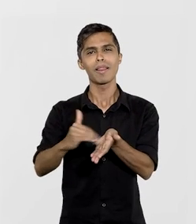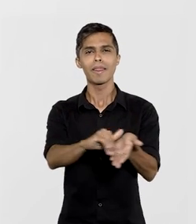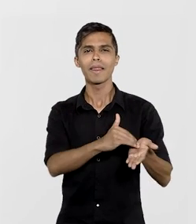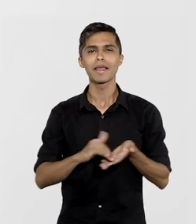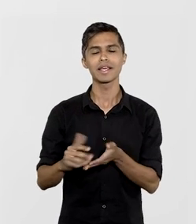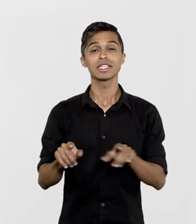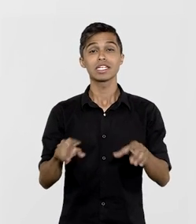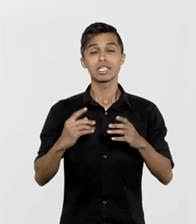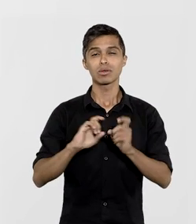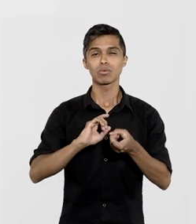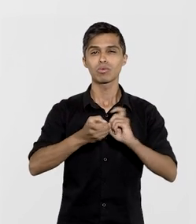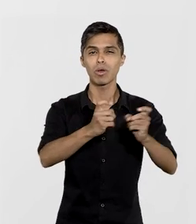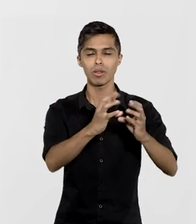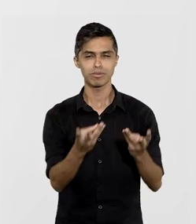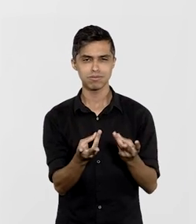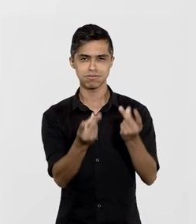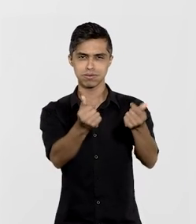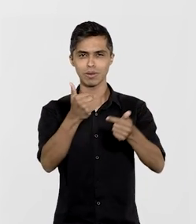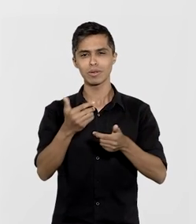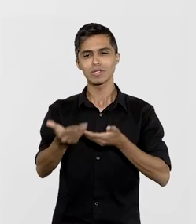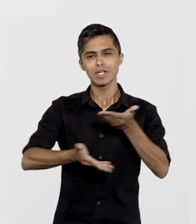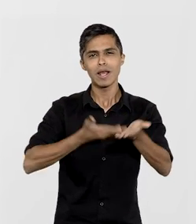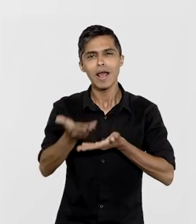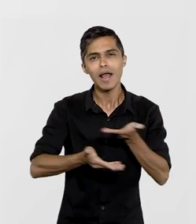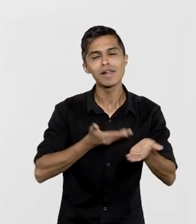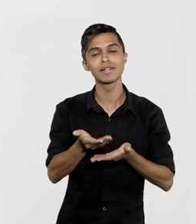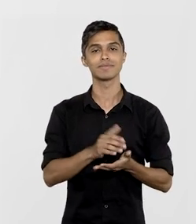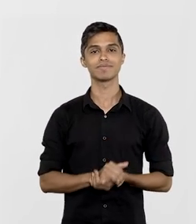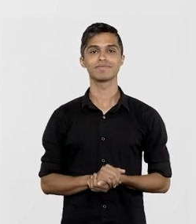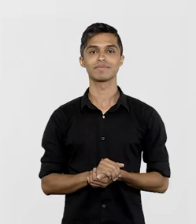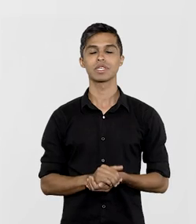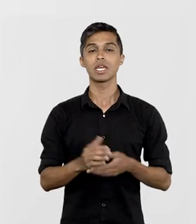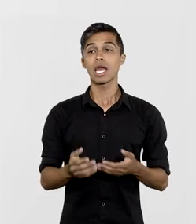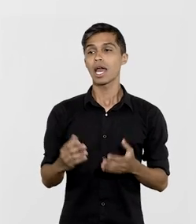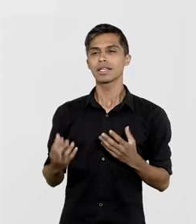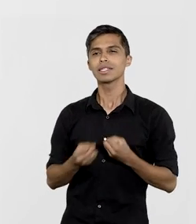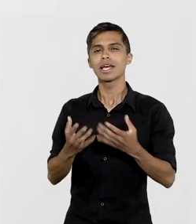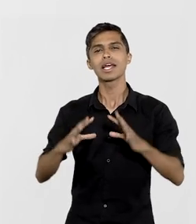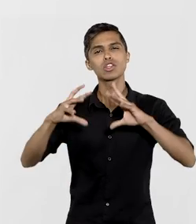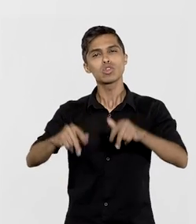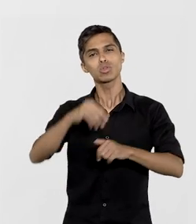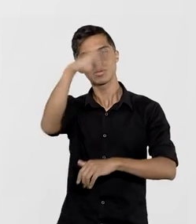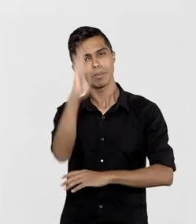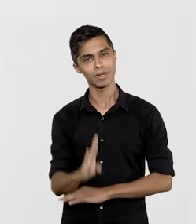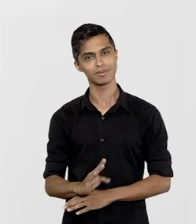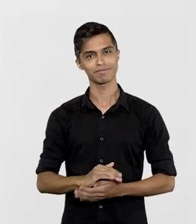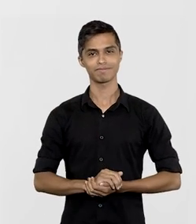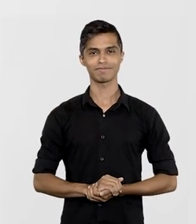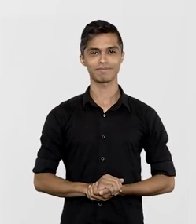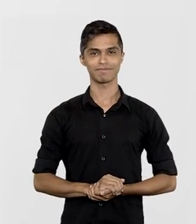e qualidade na prestação jurisdicional oferecida aos brasileiros.